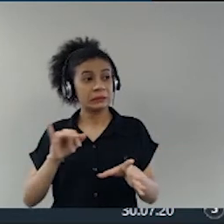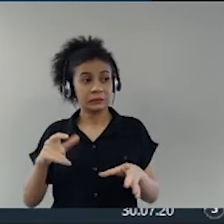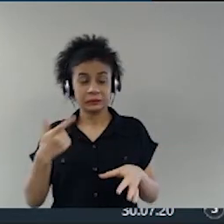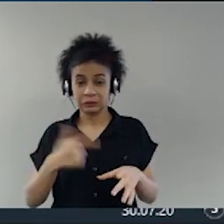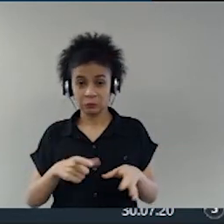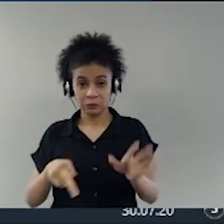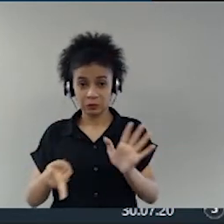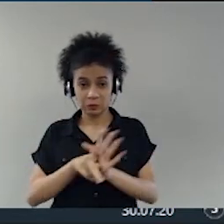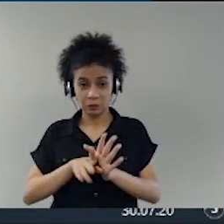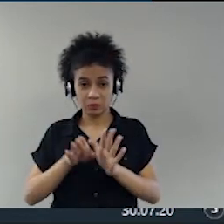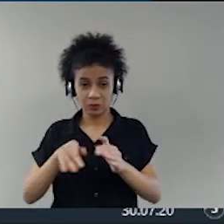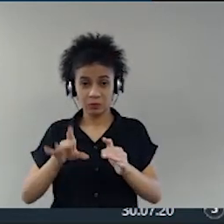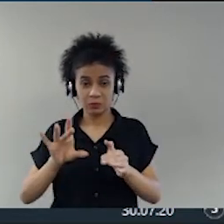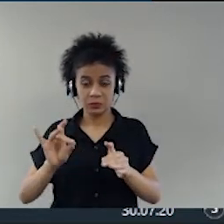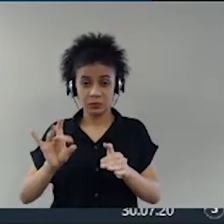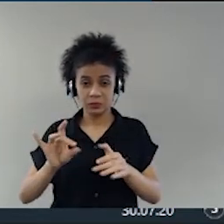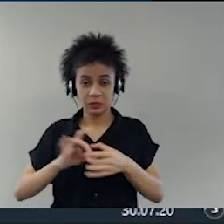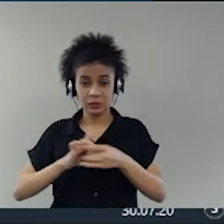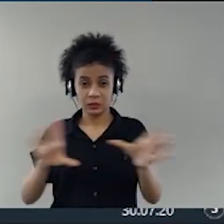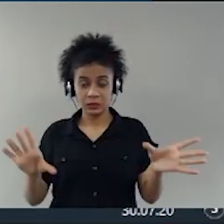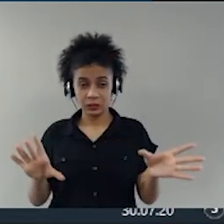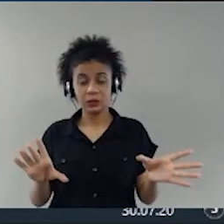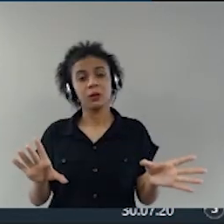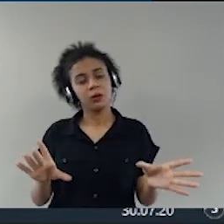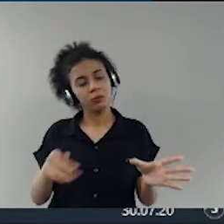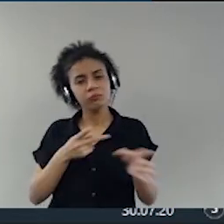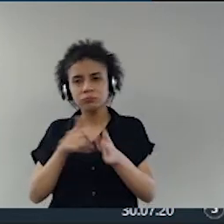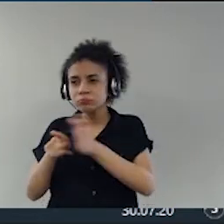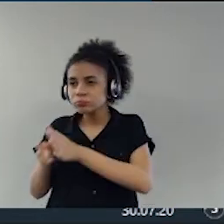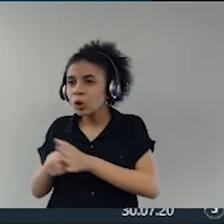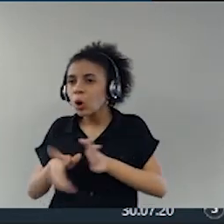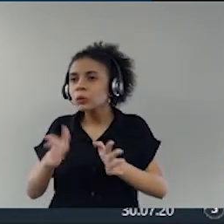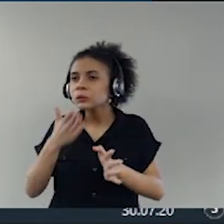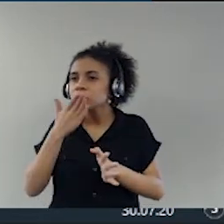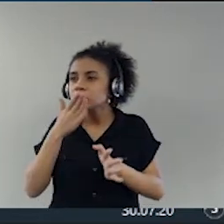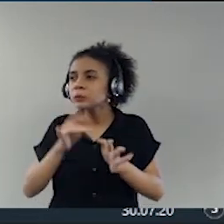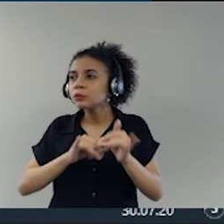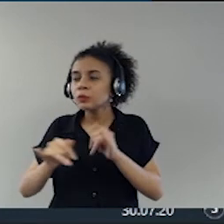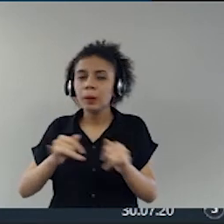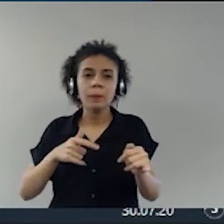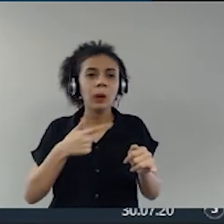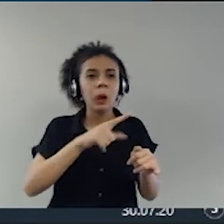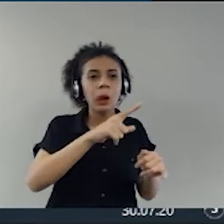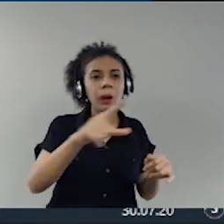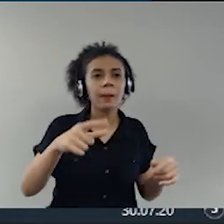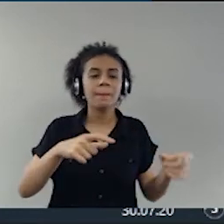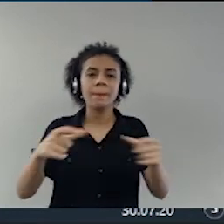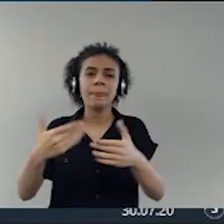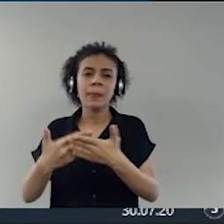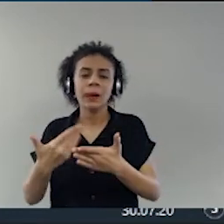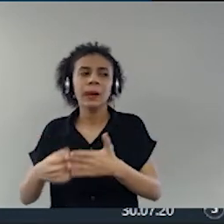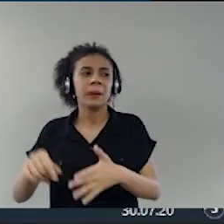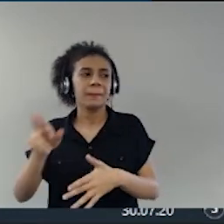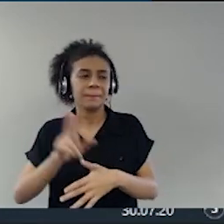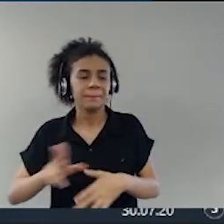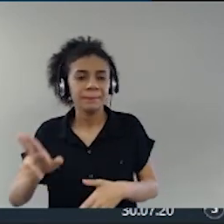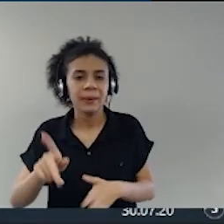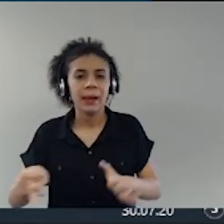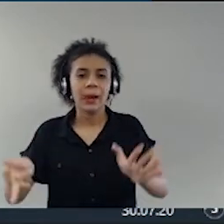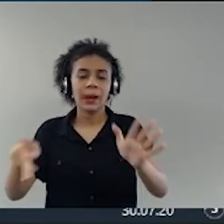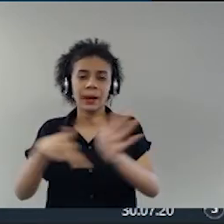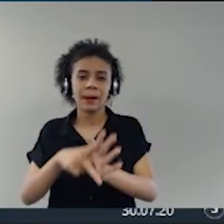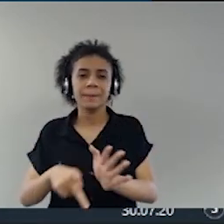existir evidências científicas disponíveis, buscar outros tipos de informações de outros órgãos de estudos, de universidades, das